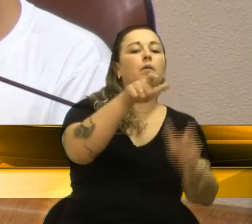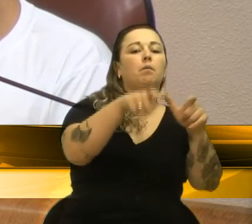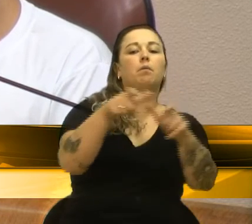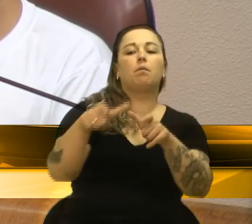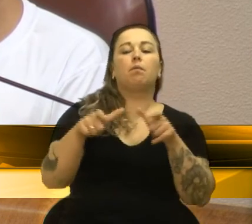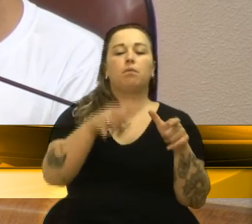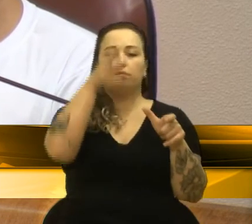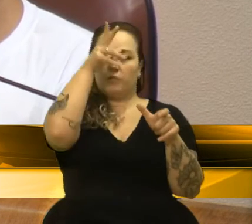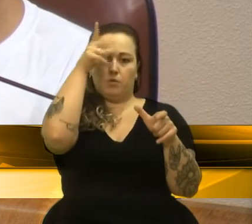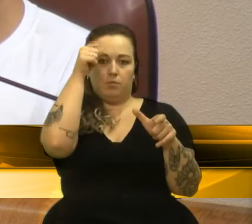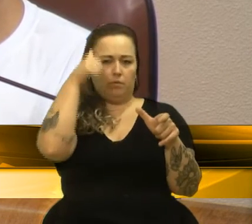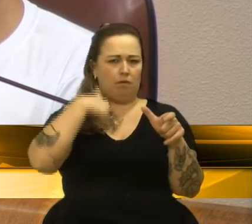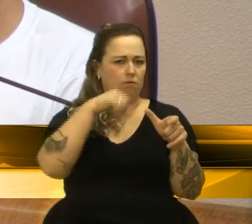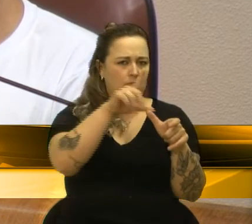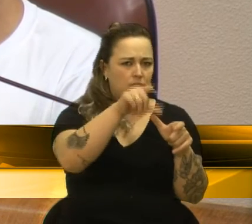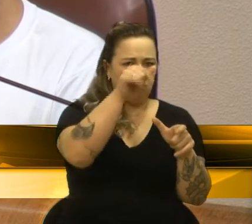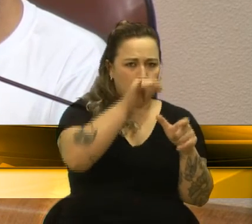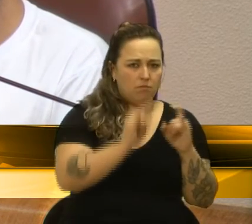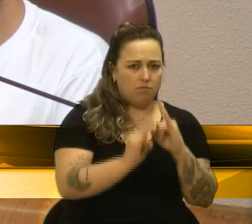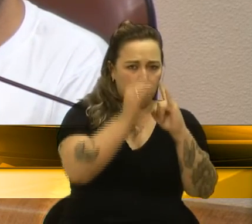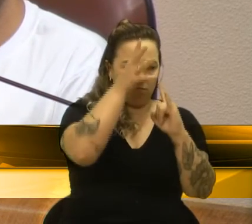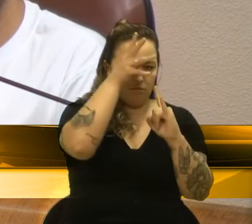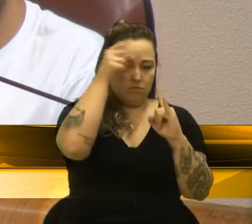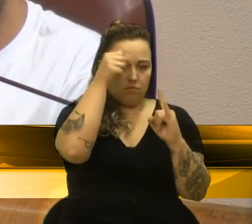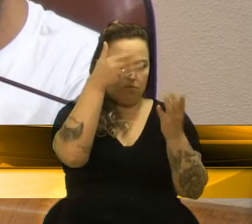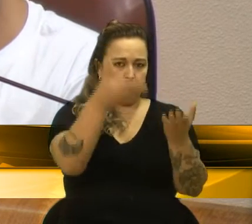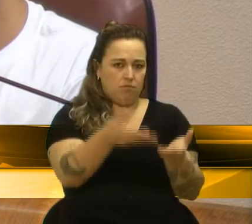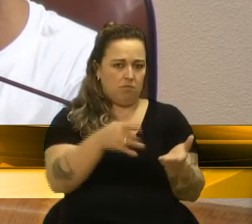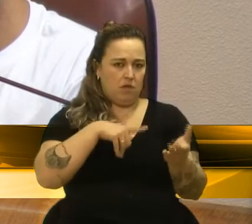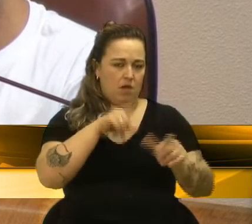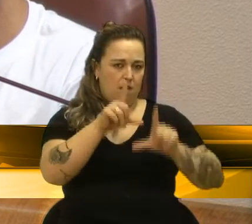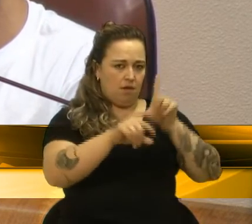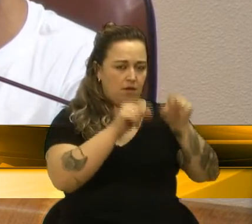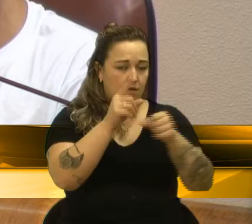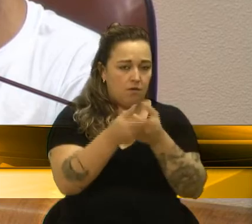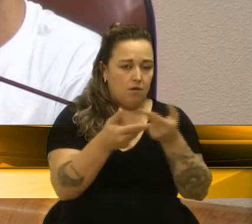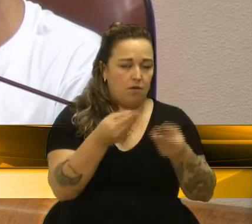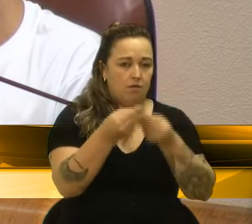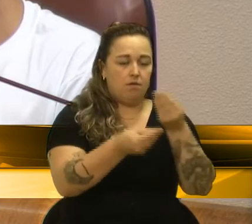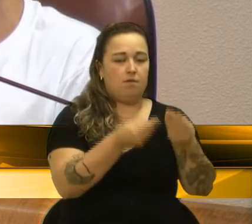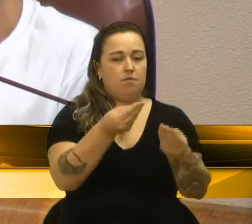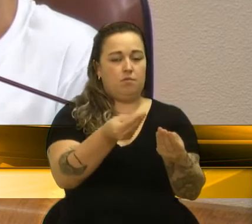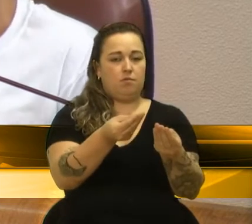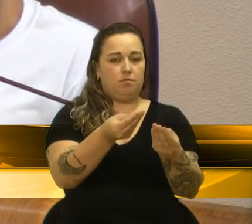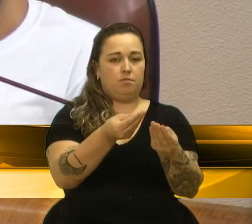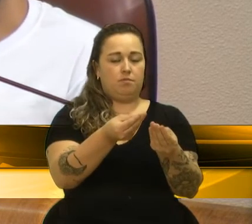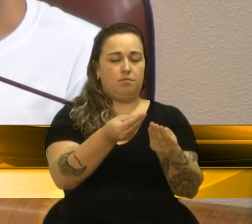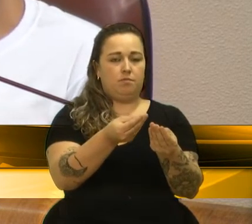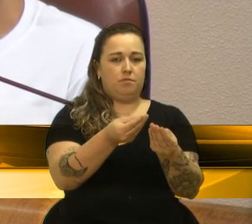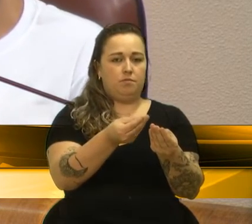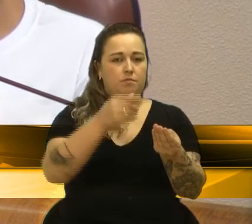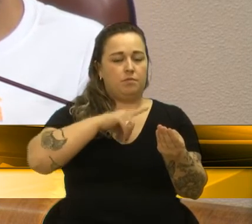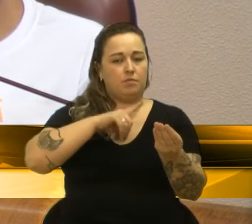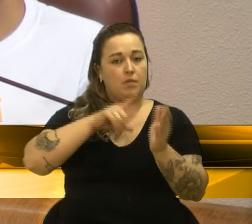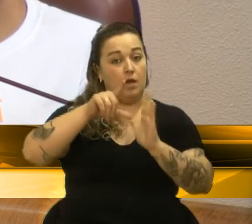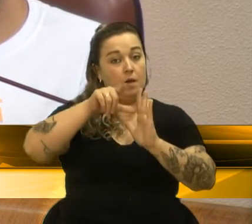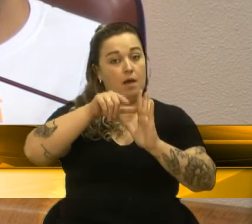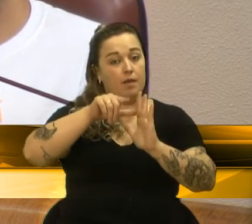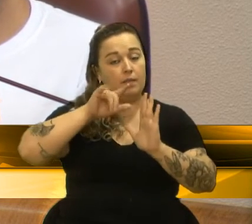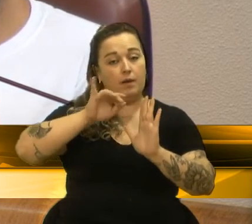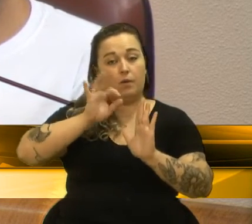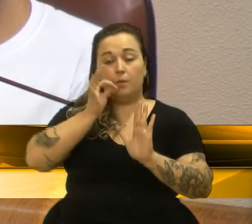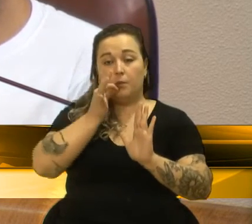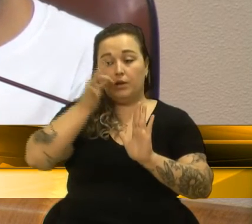usufruir coletiva em flagrante desacordo com os ditames constitucionais e democráticos de direito. Do ponto de vista do